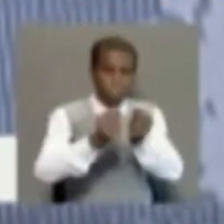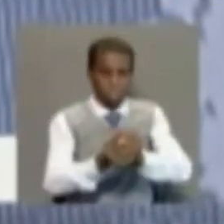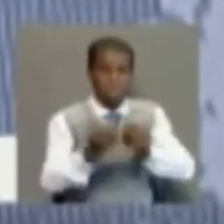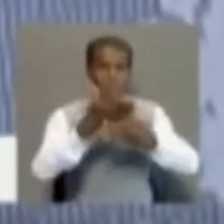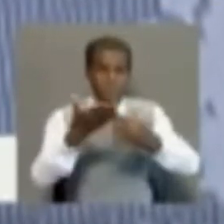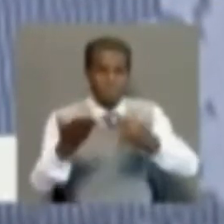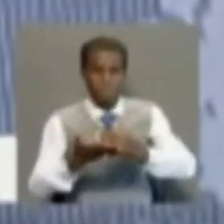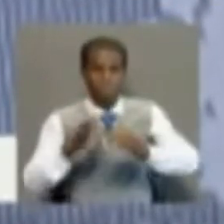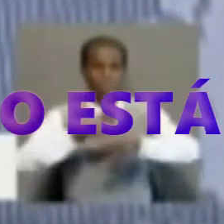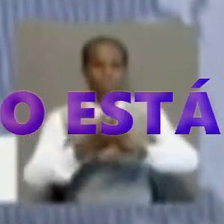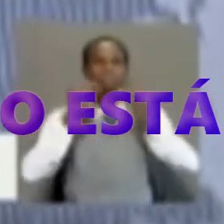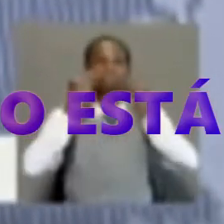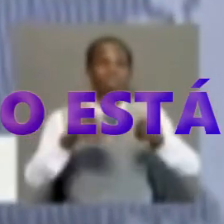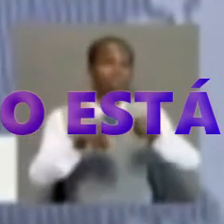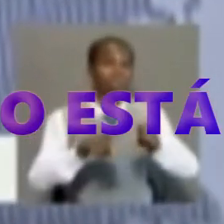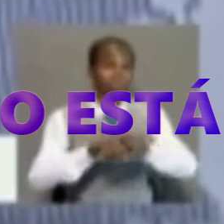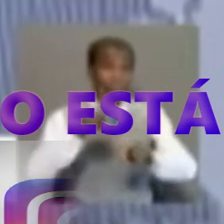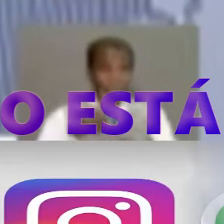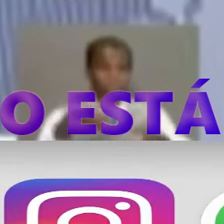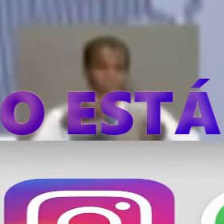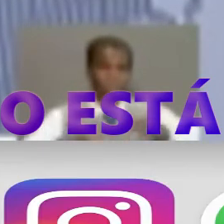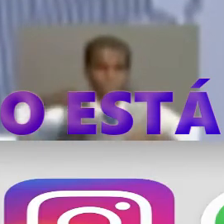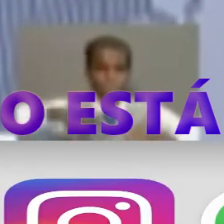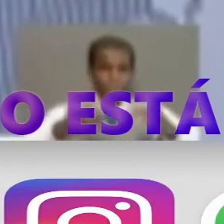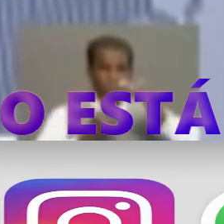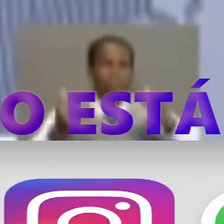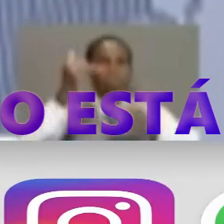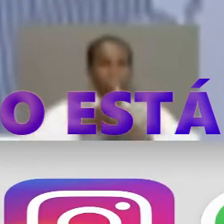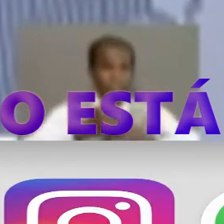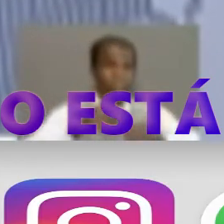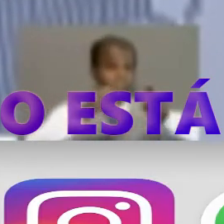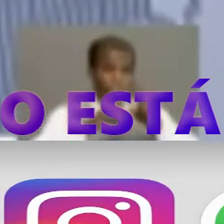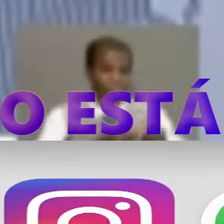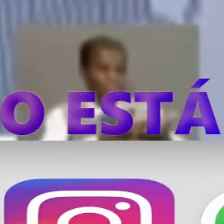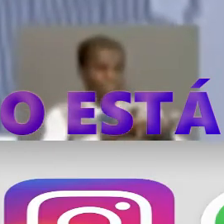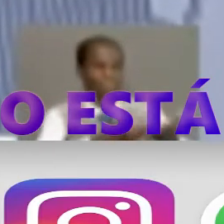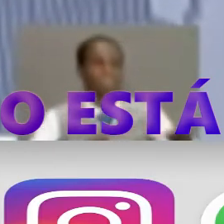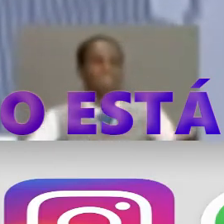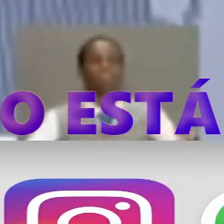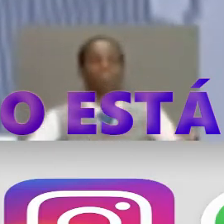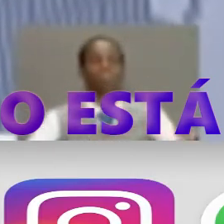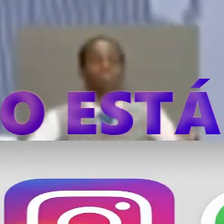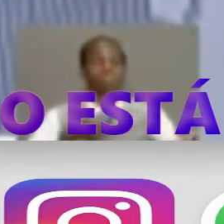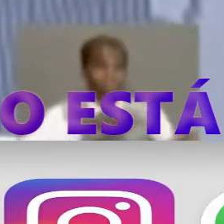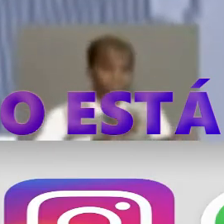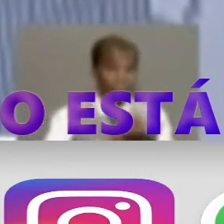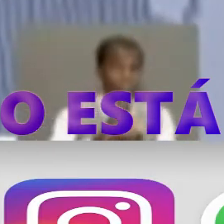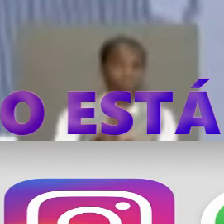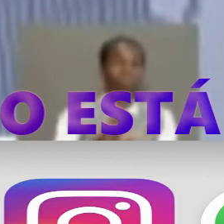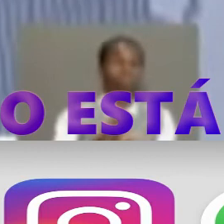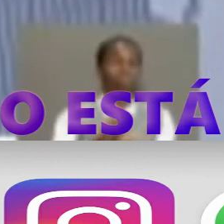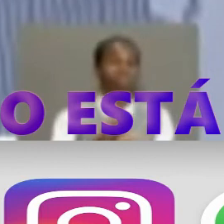Tribunal Constitucional proferiu este acordo. E repare que o relator do acordo em concreto não é qualquer figura a nível do nosso saber jurídico,